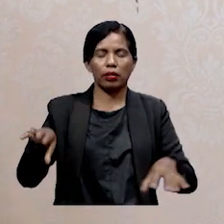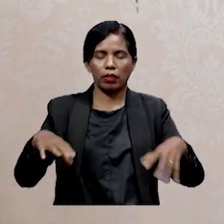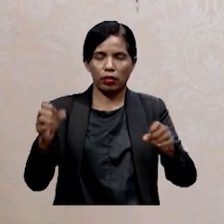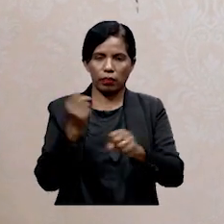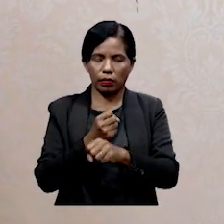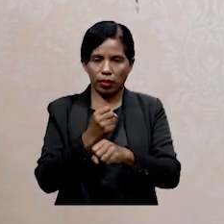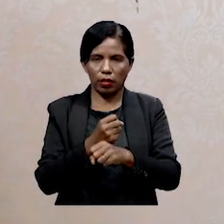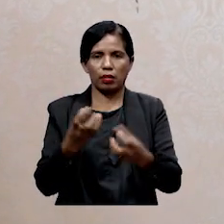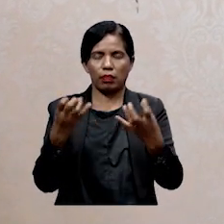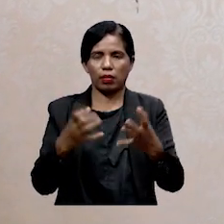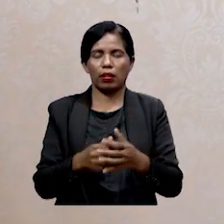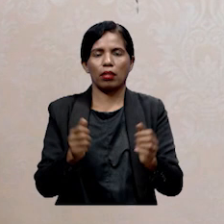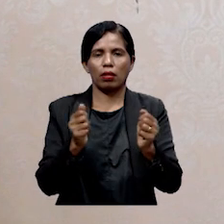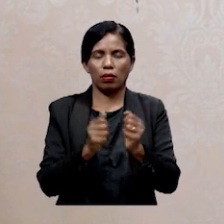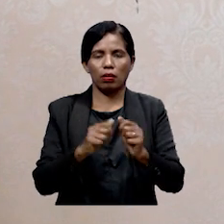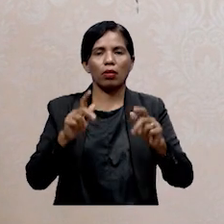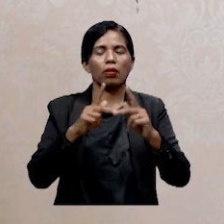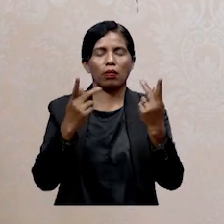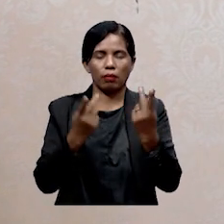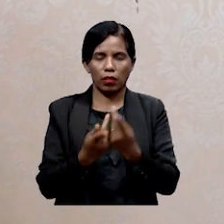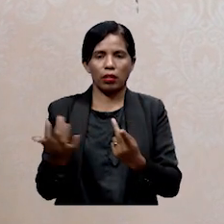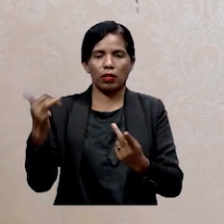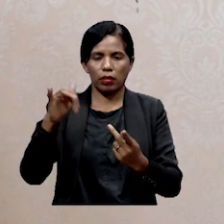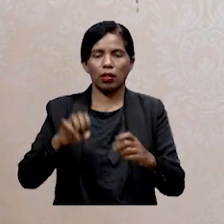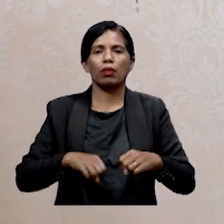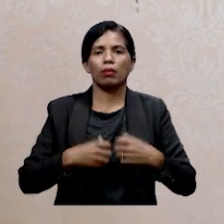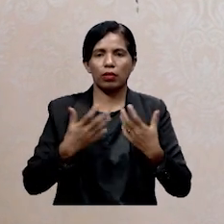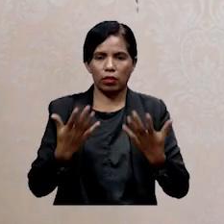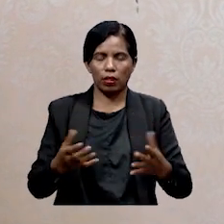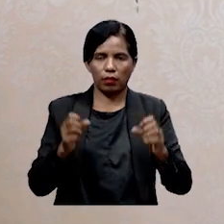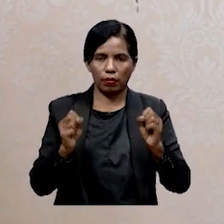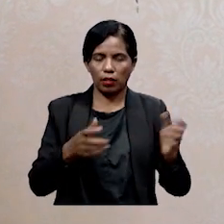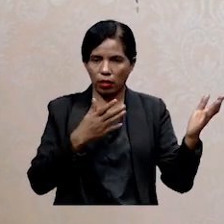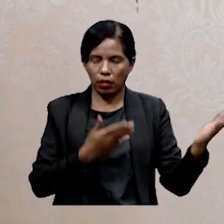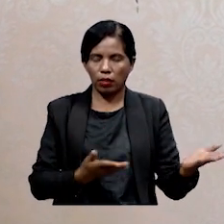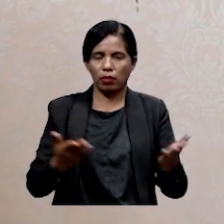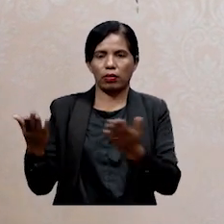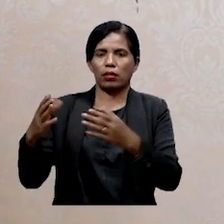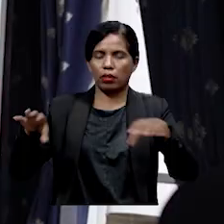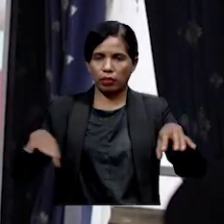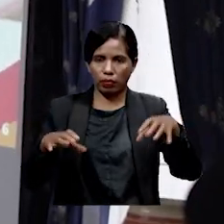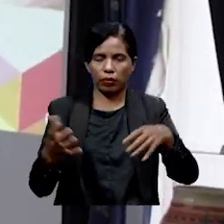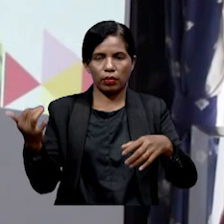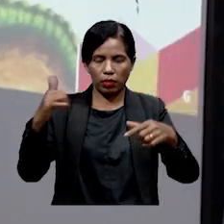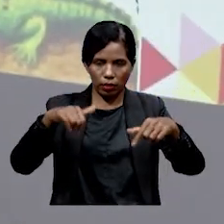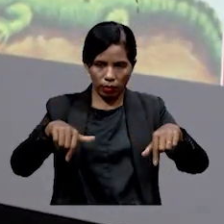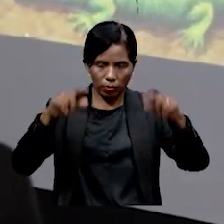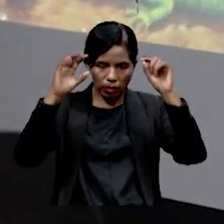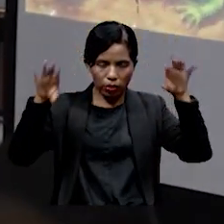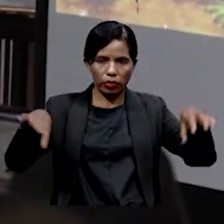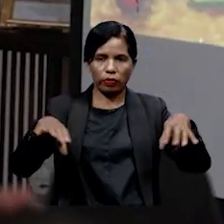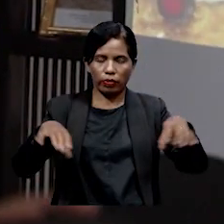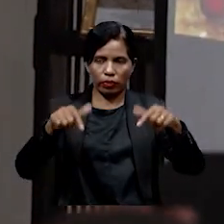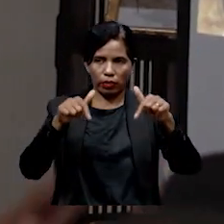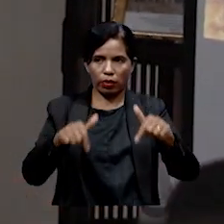luguida ou companhia local sira o insabele lori trabalhadores sira mais serviço ene e ali o livro e